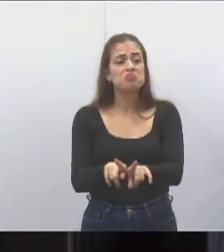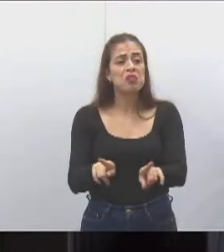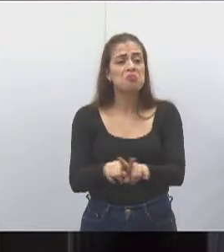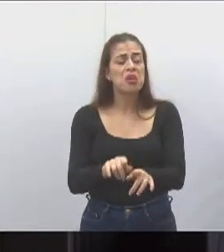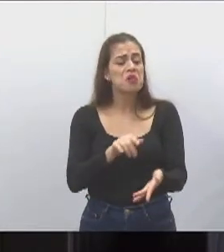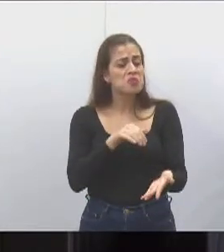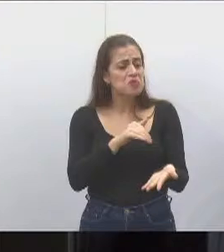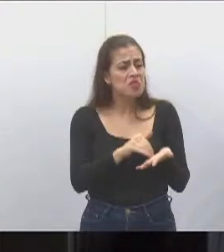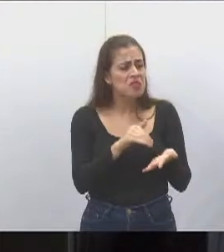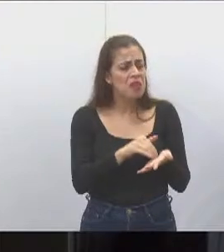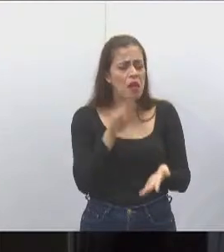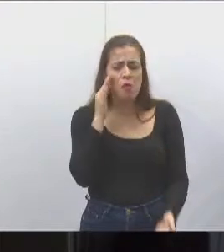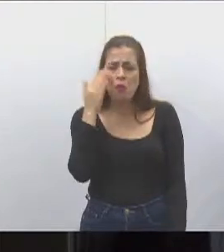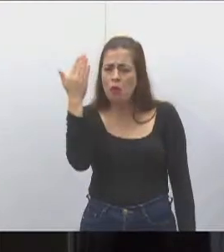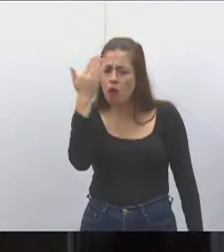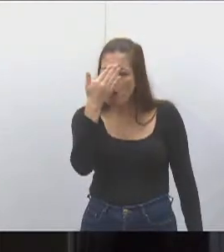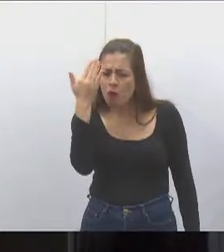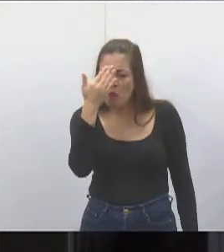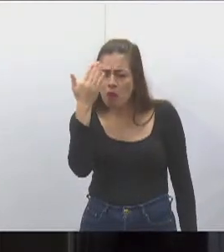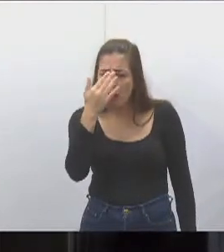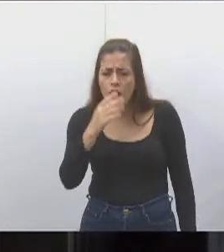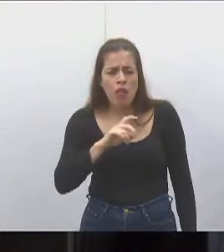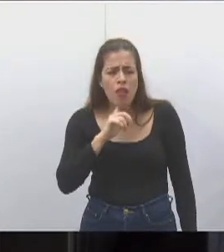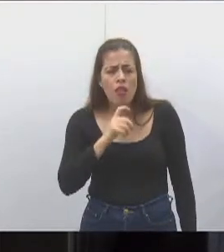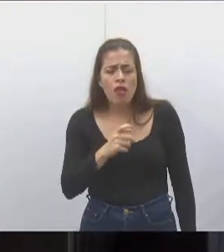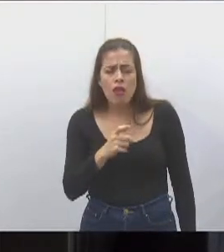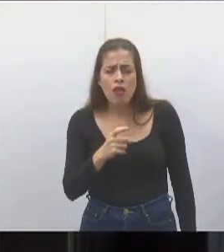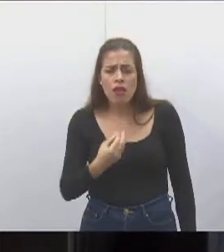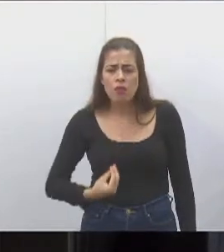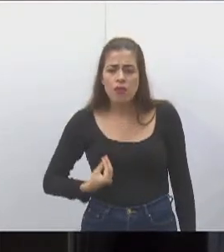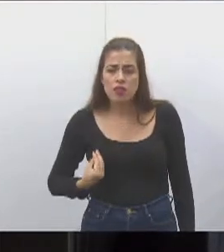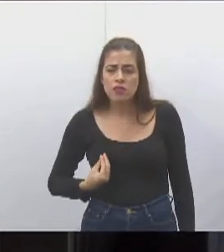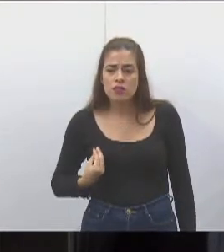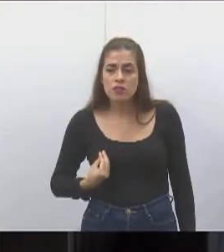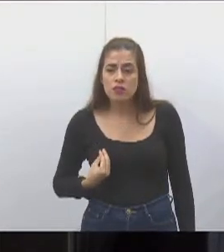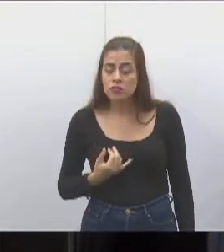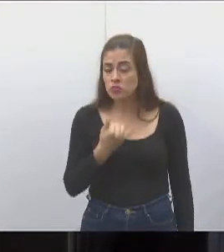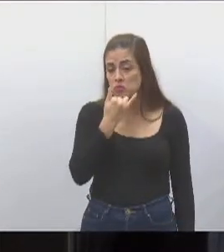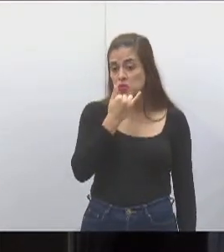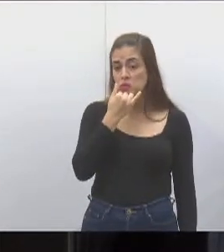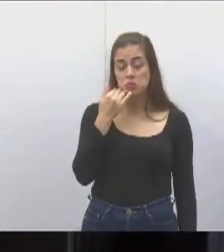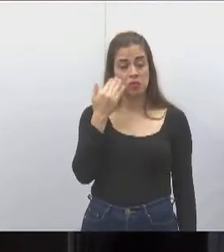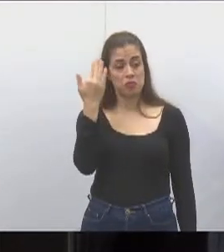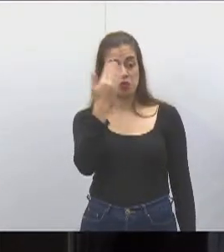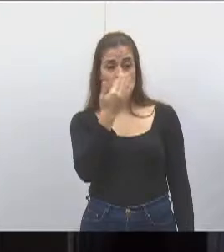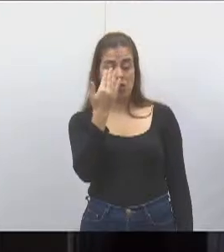não consigo ver nenhum deles aqui presente. Desculpa se eu não estou conseguindo vê-los.